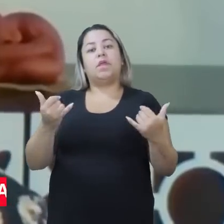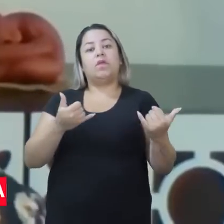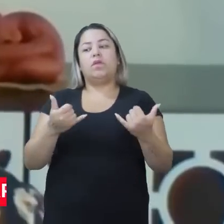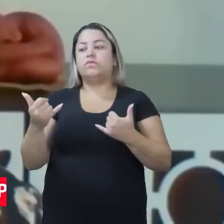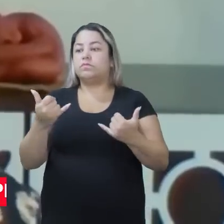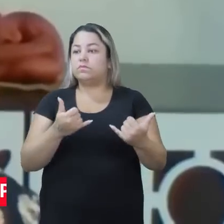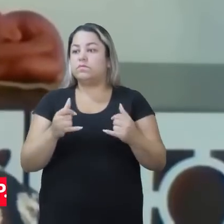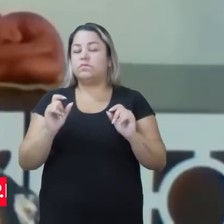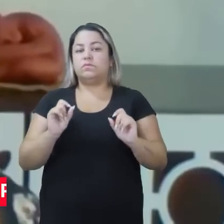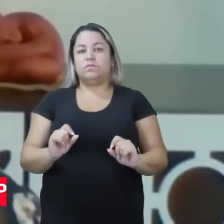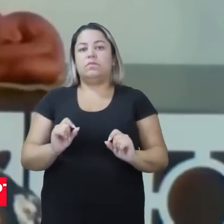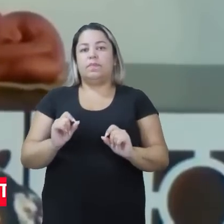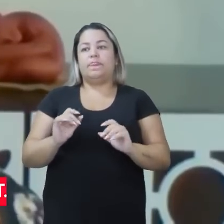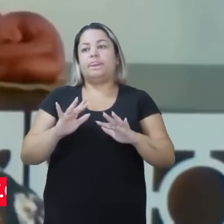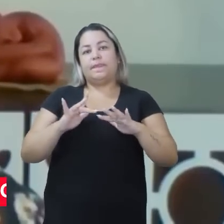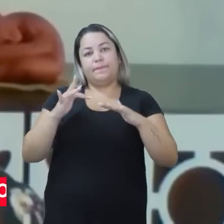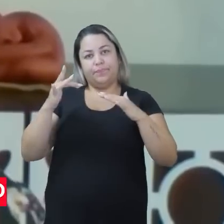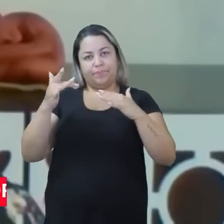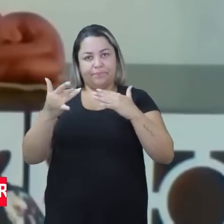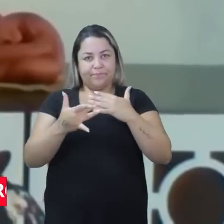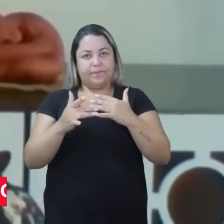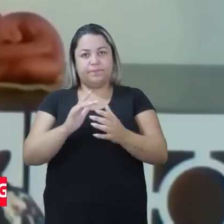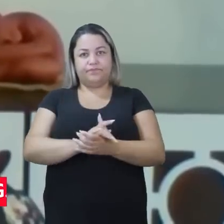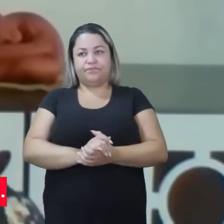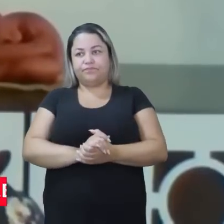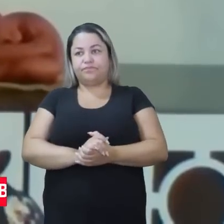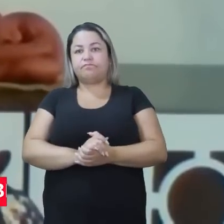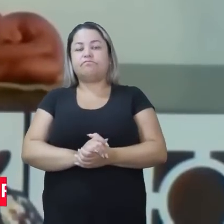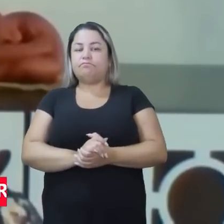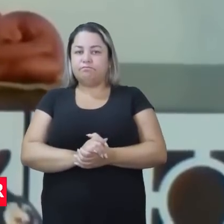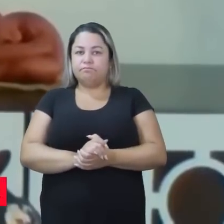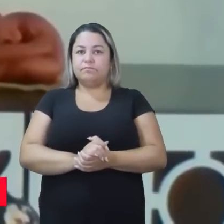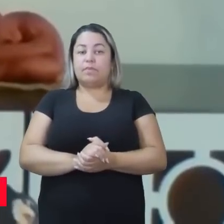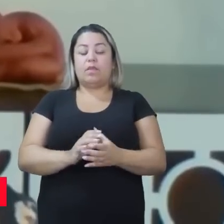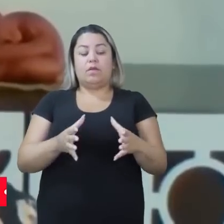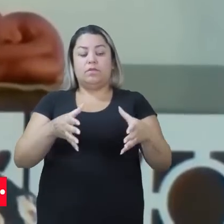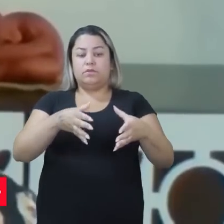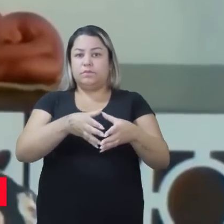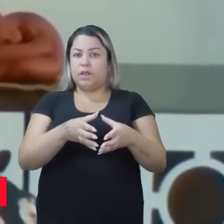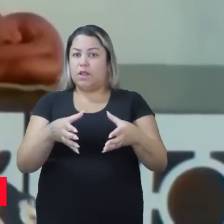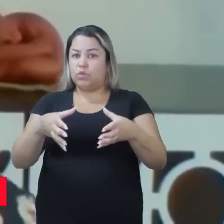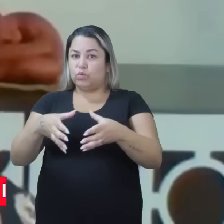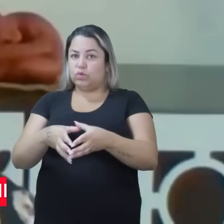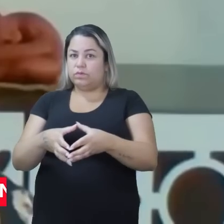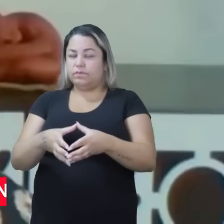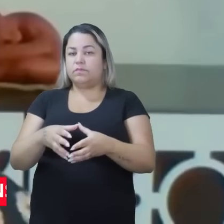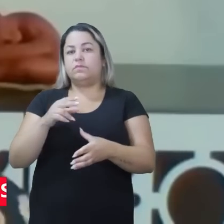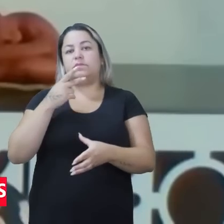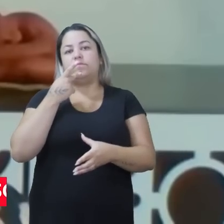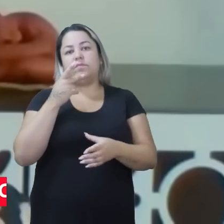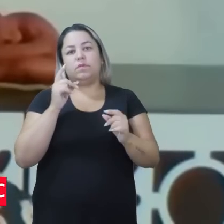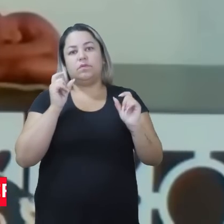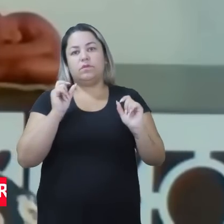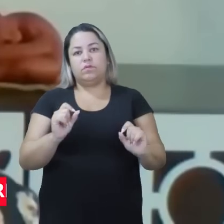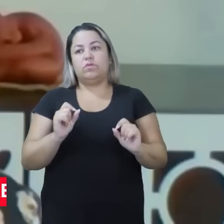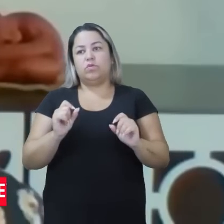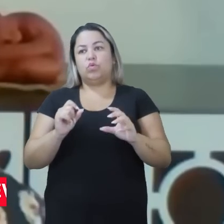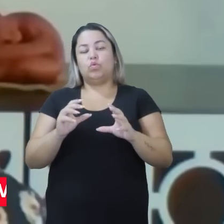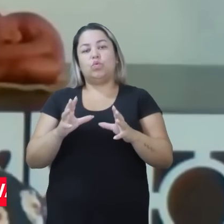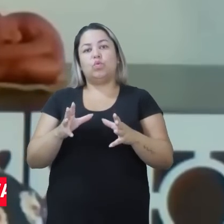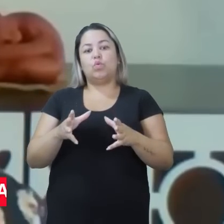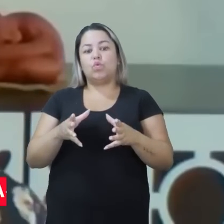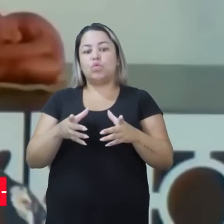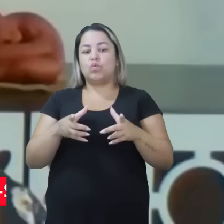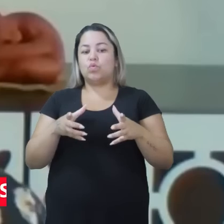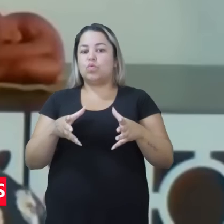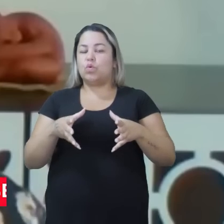informações via redes sociais de determinados grupos. Então, a gente está falando de uma bolha, que é